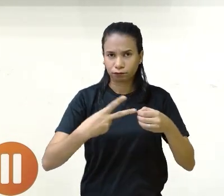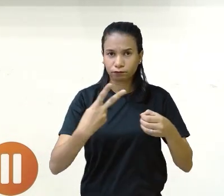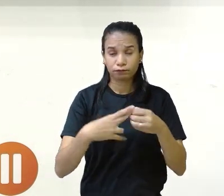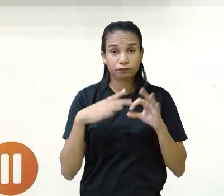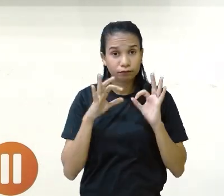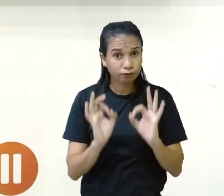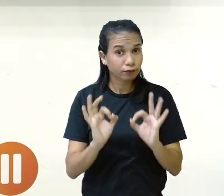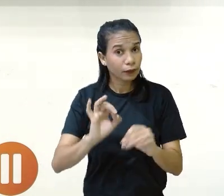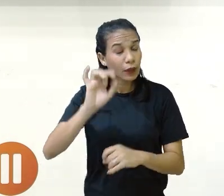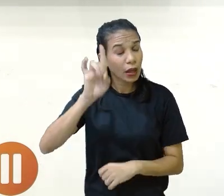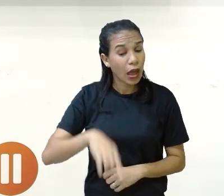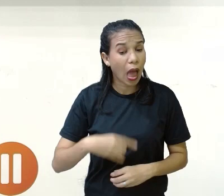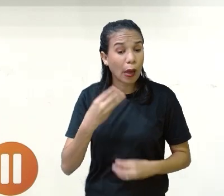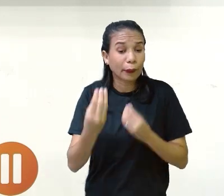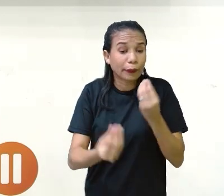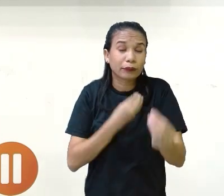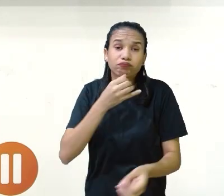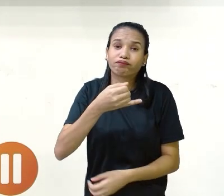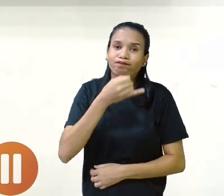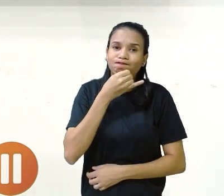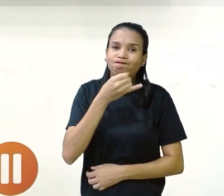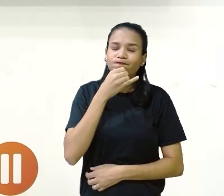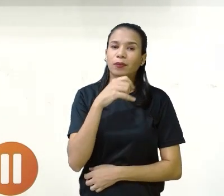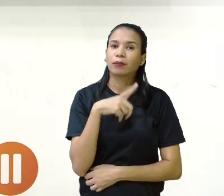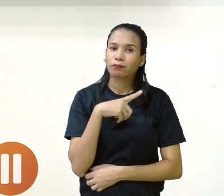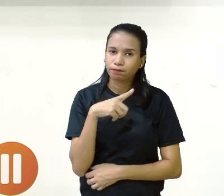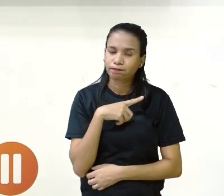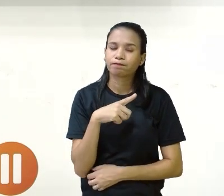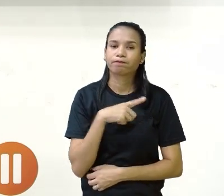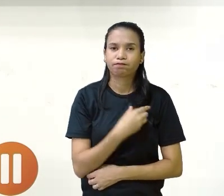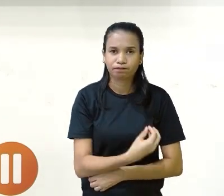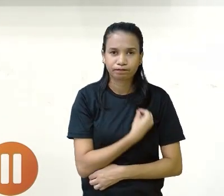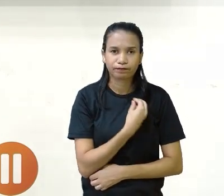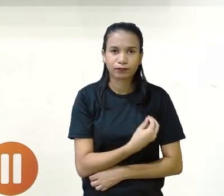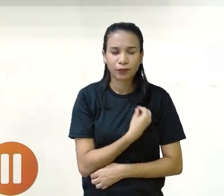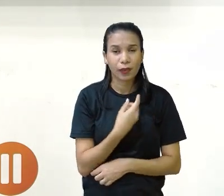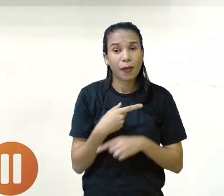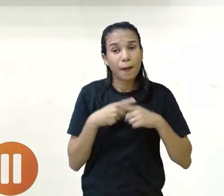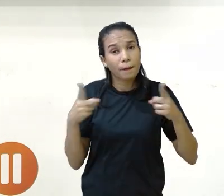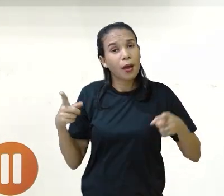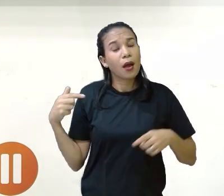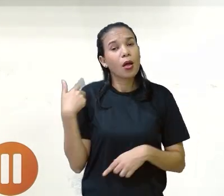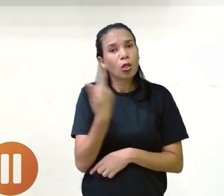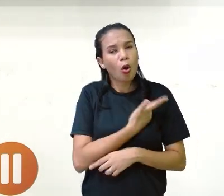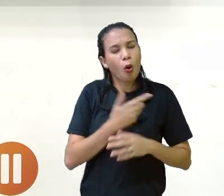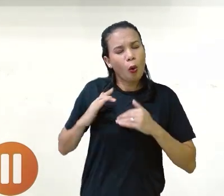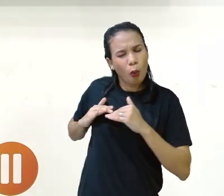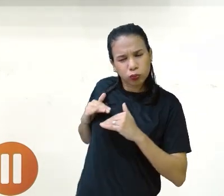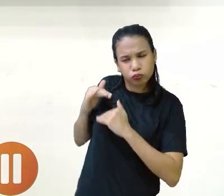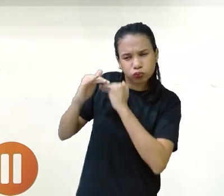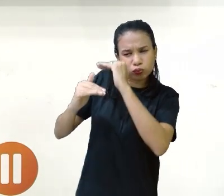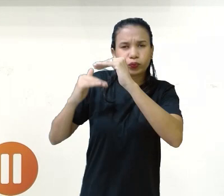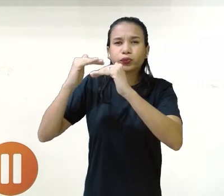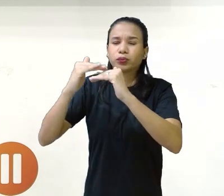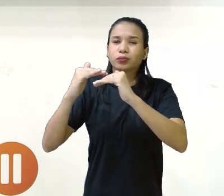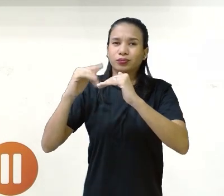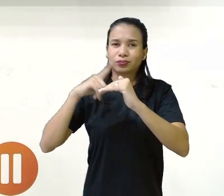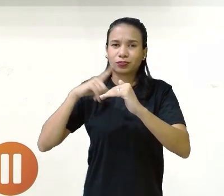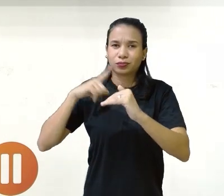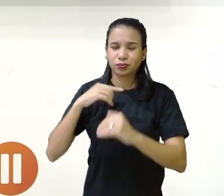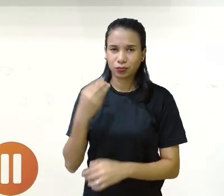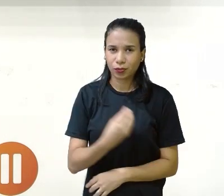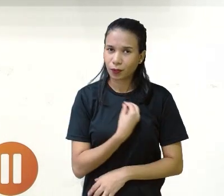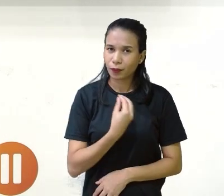São situações que, infelizmente, ainda acontecem, mas estamos indo para frente. A gente está seguindo